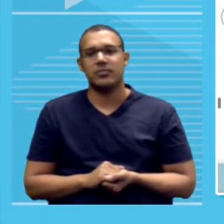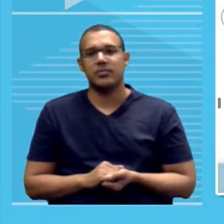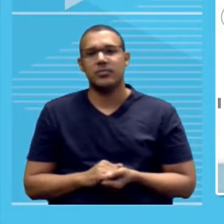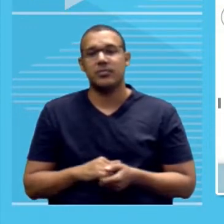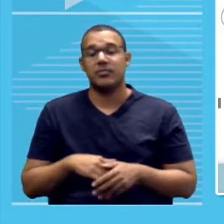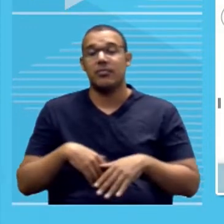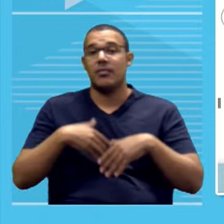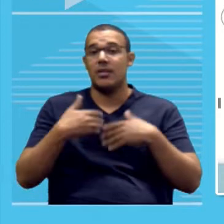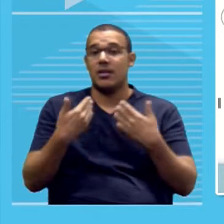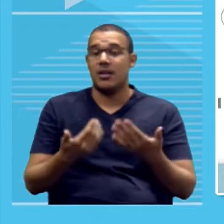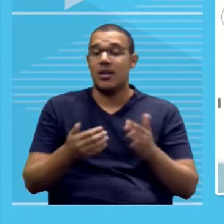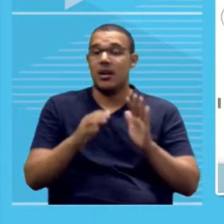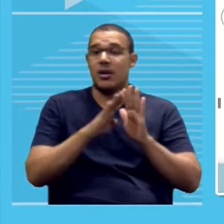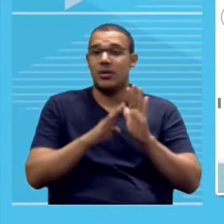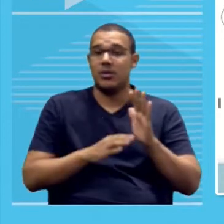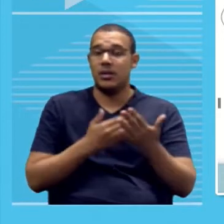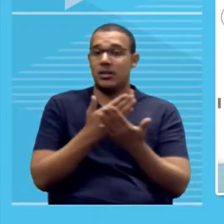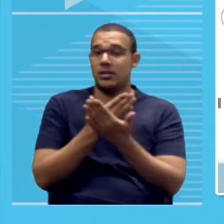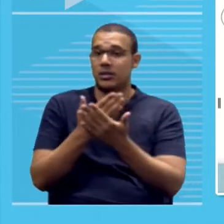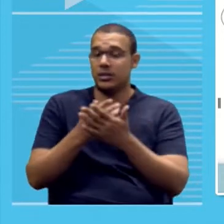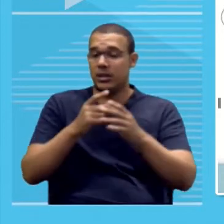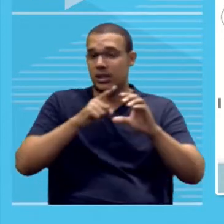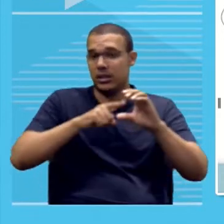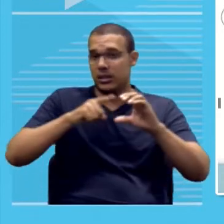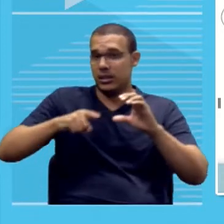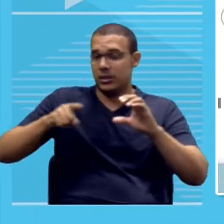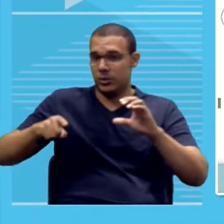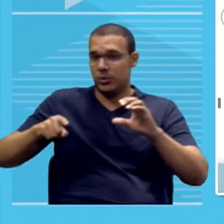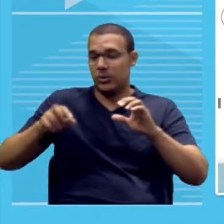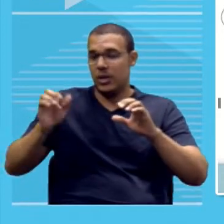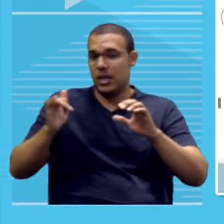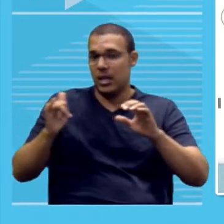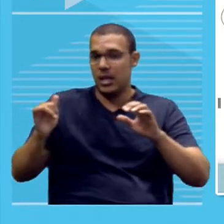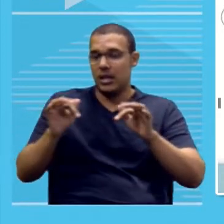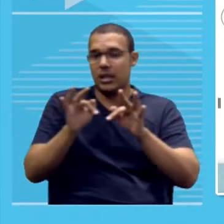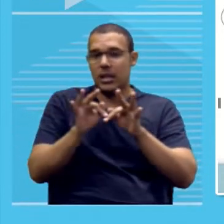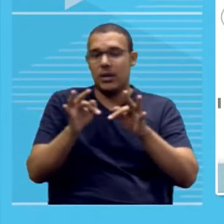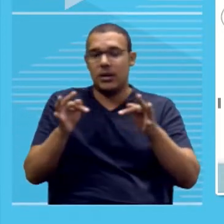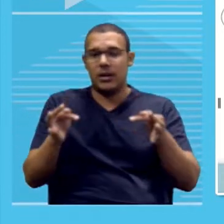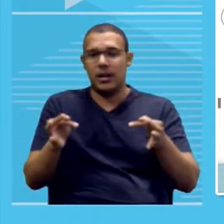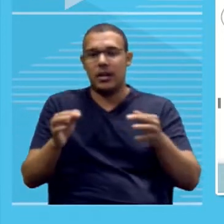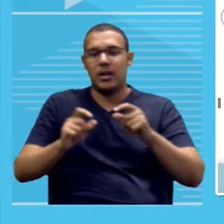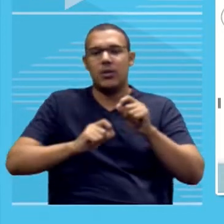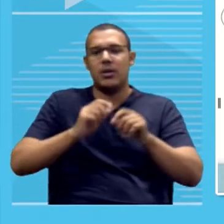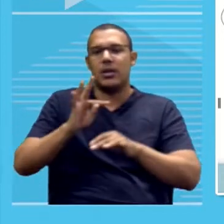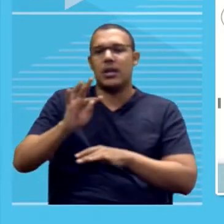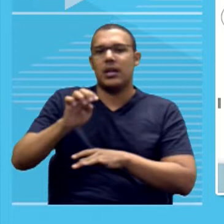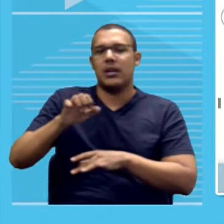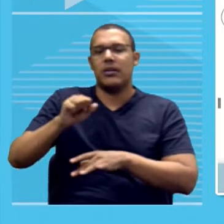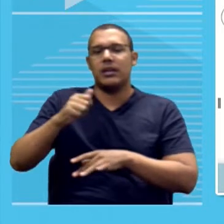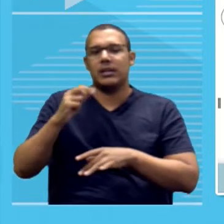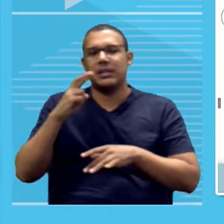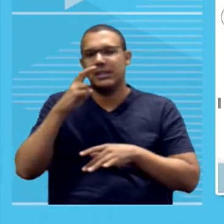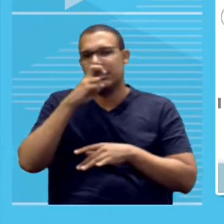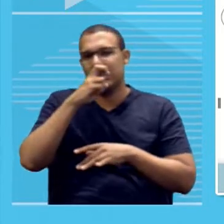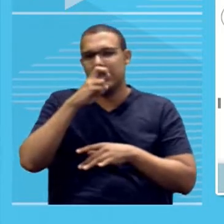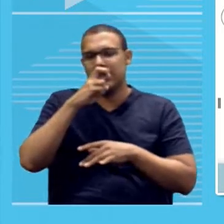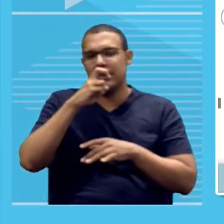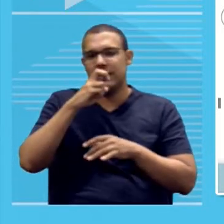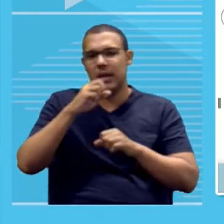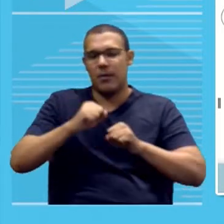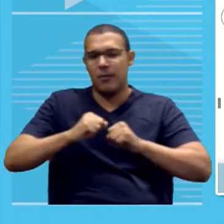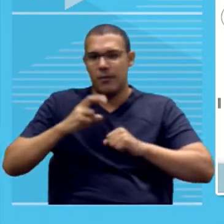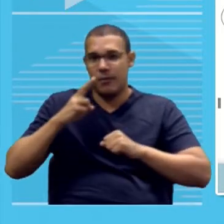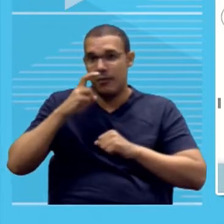Hoje a nossa intenção é estudar circuito elétrico simples, tá bom? O que é uma tensão elétrica, uma resistência, intensidade da